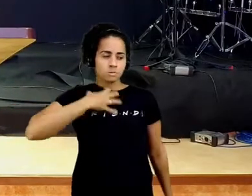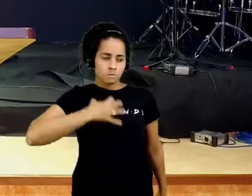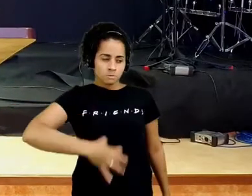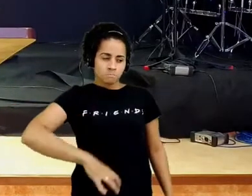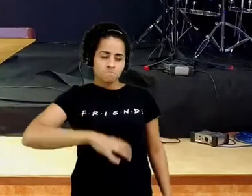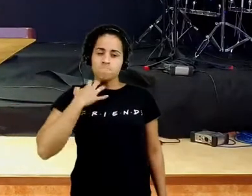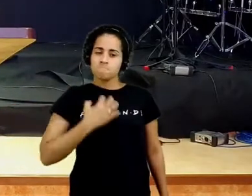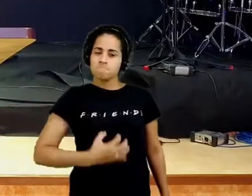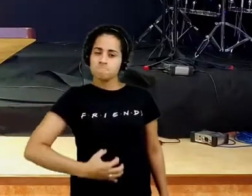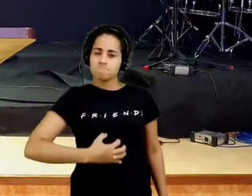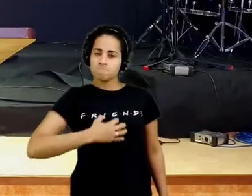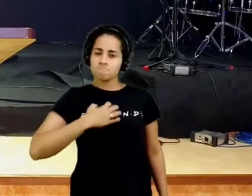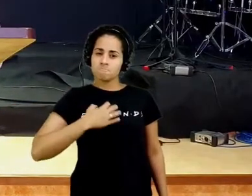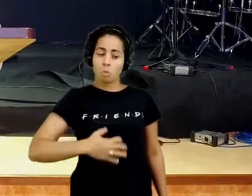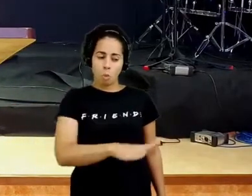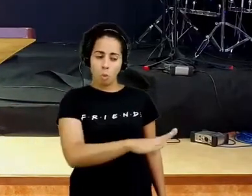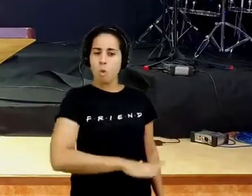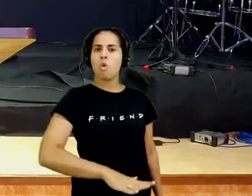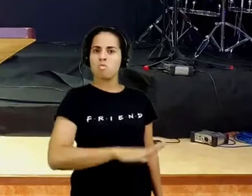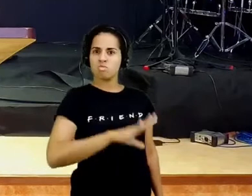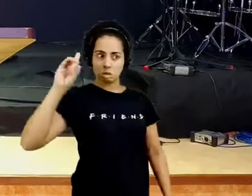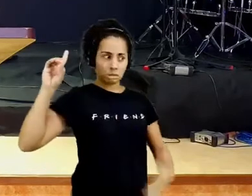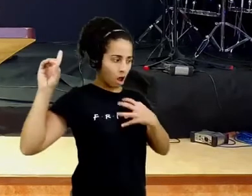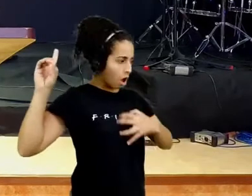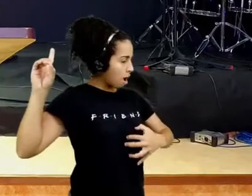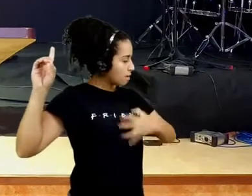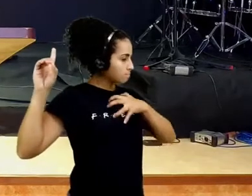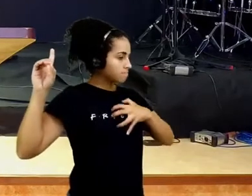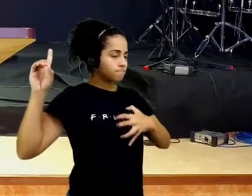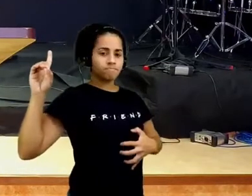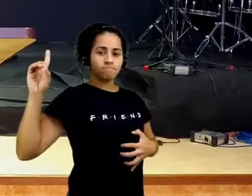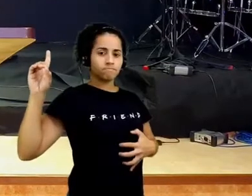veio sobre todo aquele povo. E